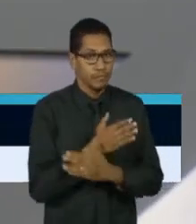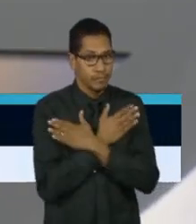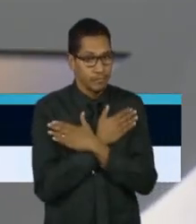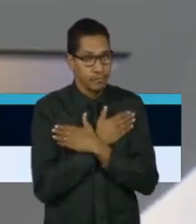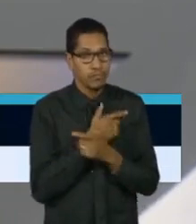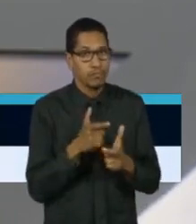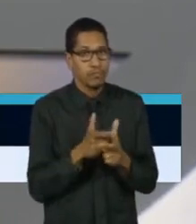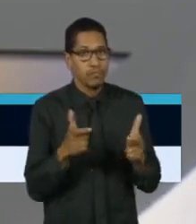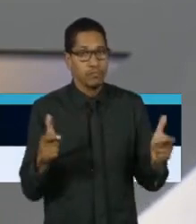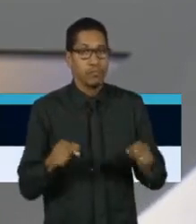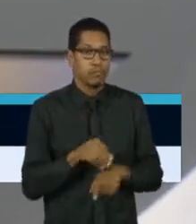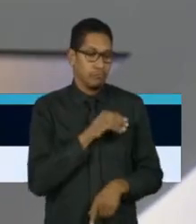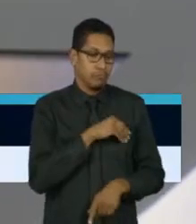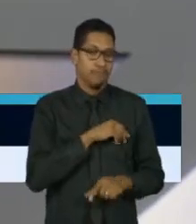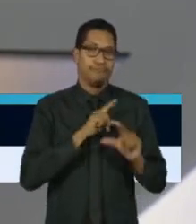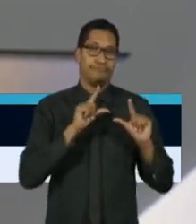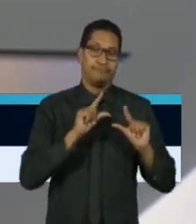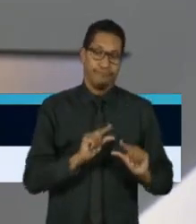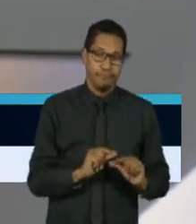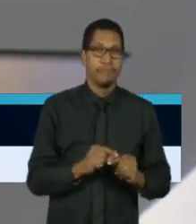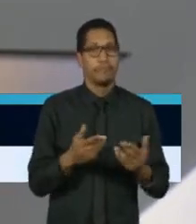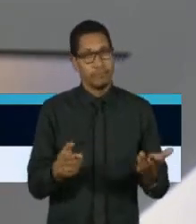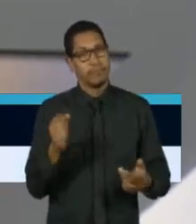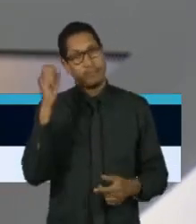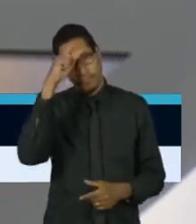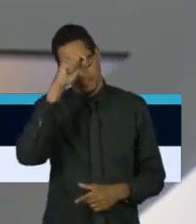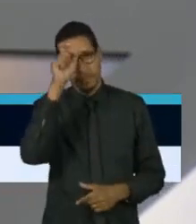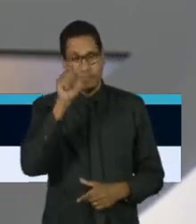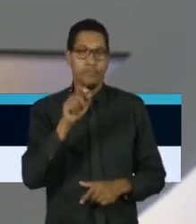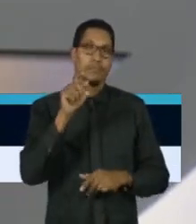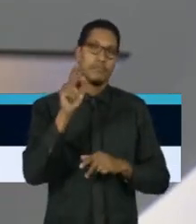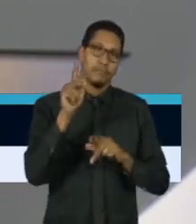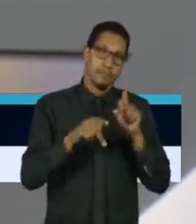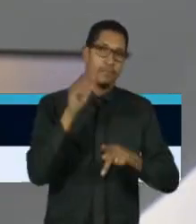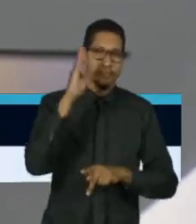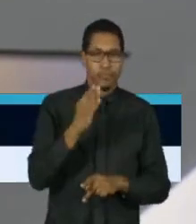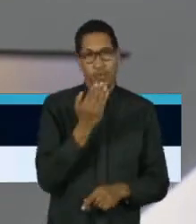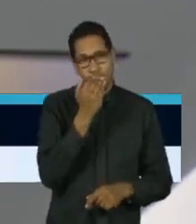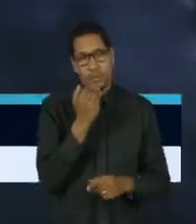queda de renda alta. Fica difícil para o brasileiro e para a brasileira comer todos os dias nesse contexto.